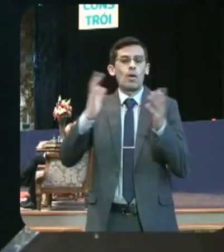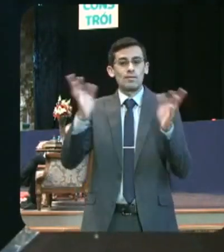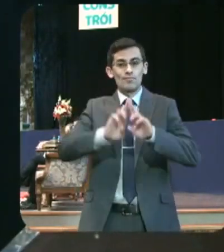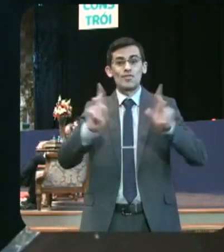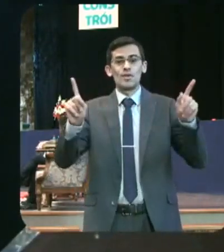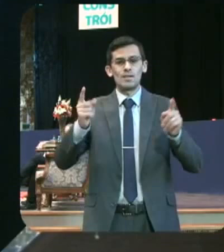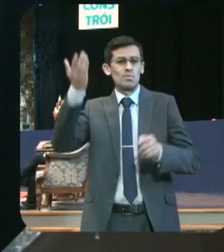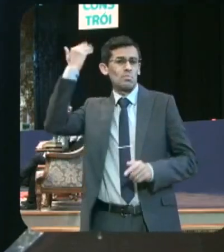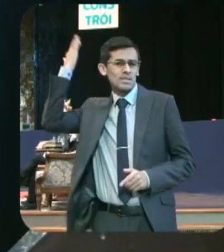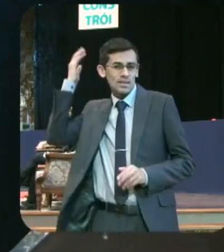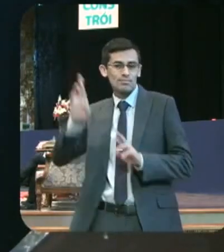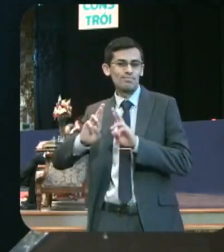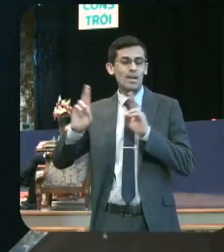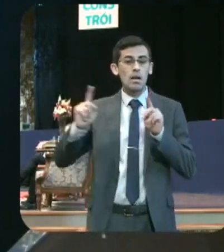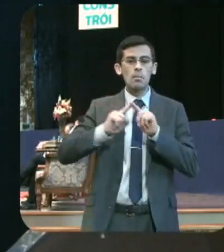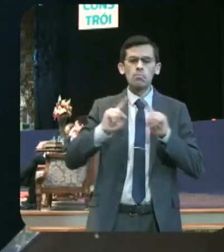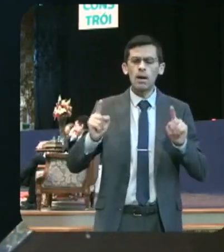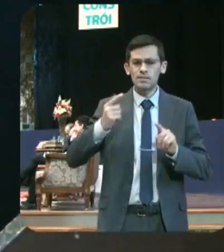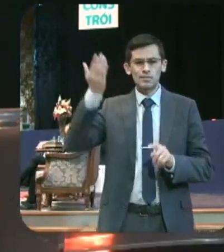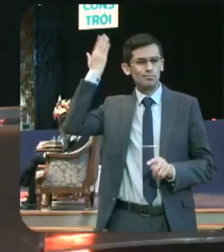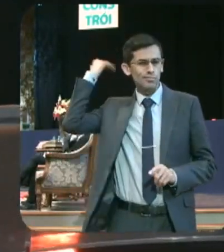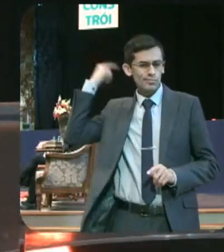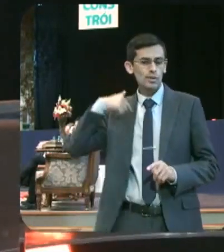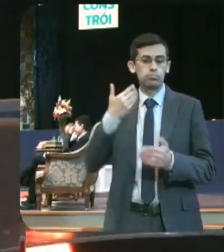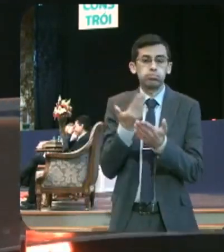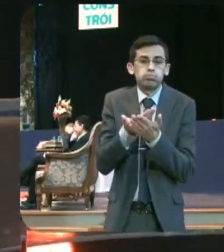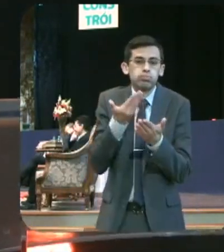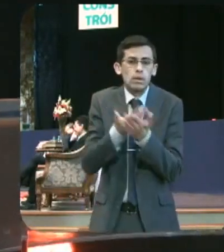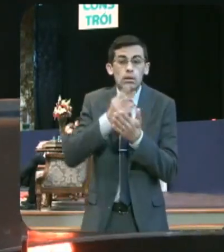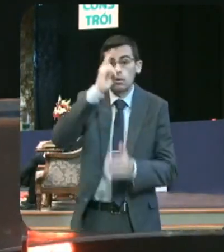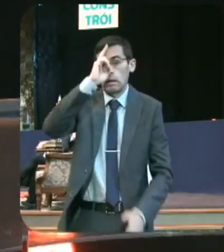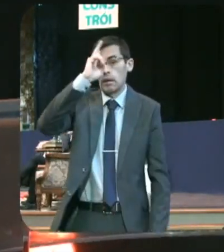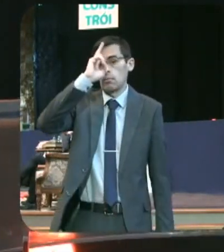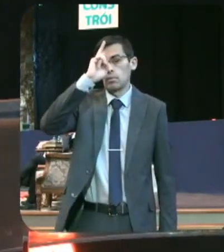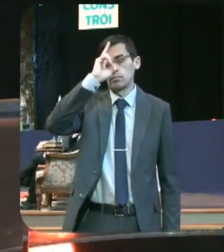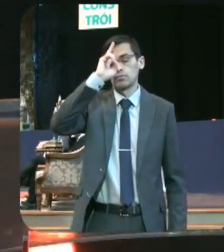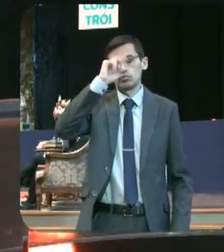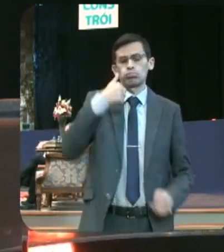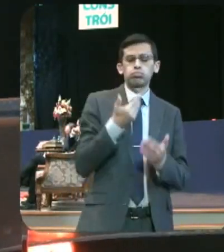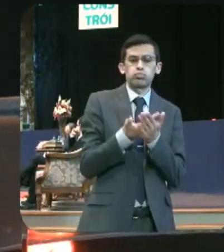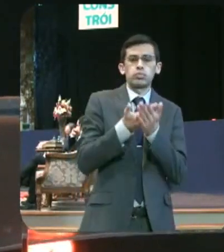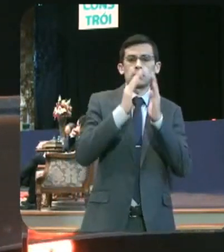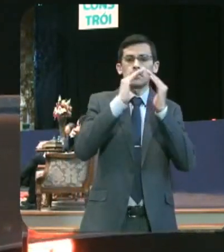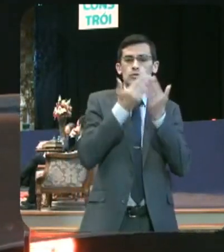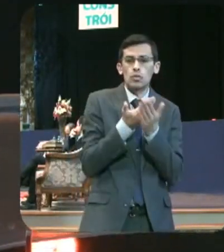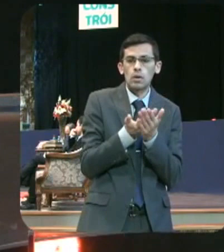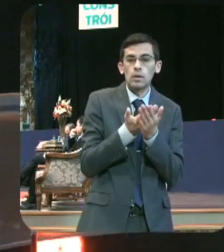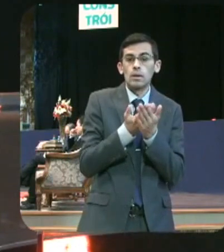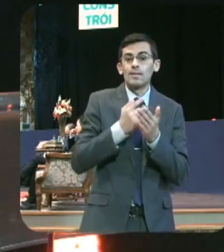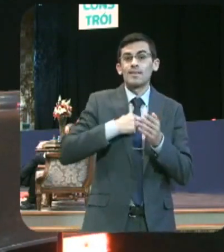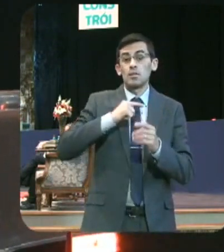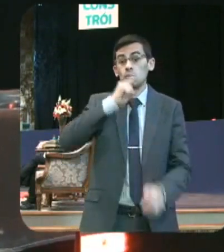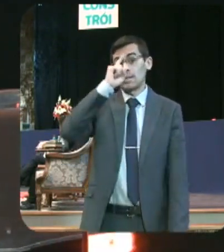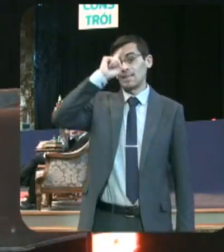foi, tanta coisa, deixa eu falar. Bom, eu me lembro que eu estava lá, né? E eu tive uma ideia